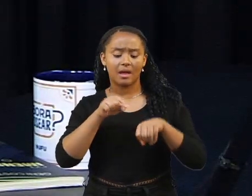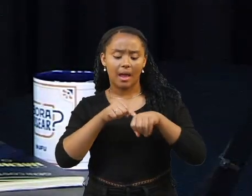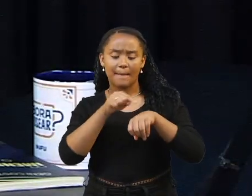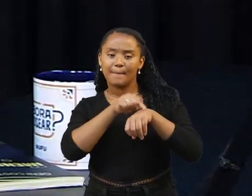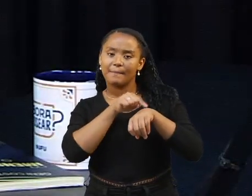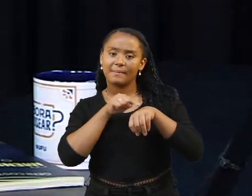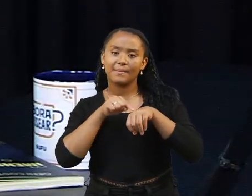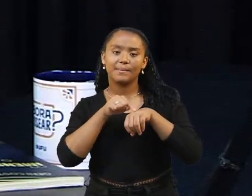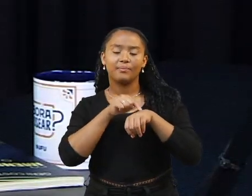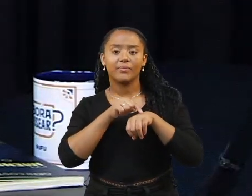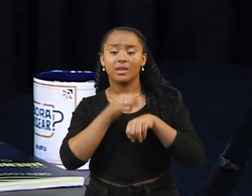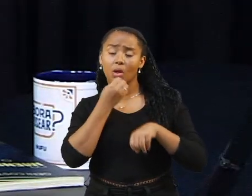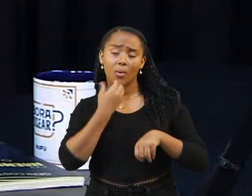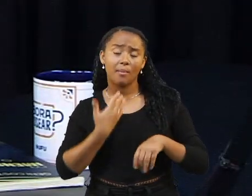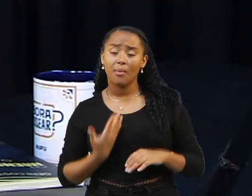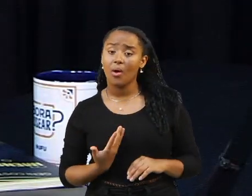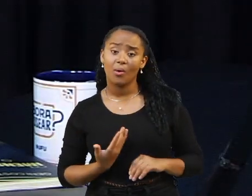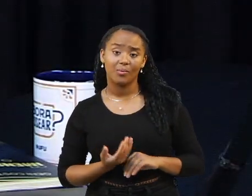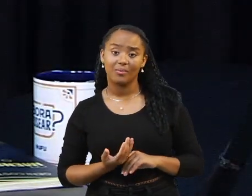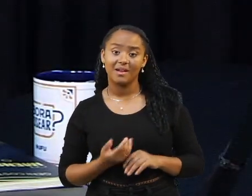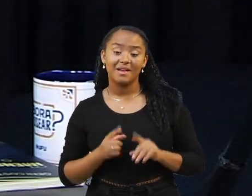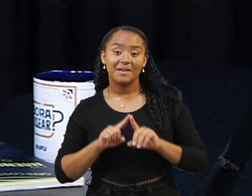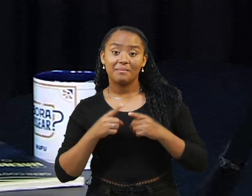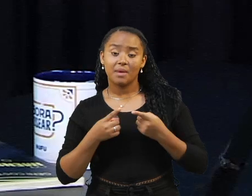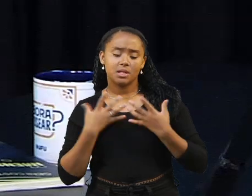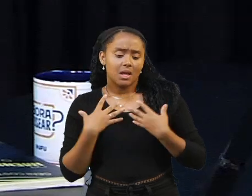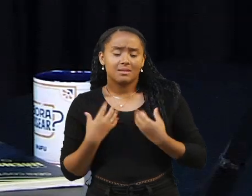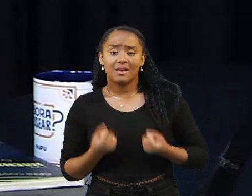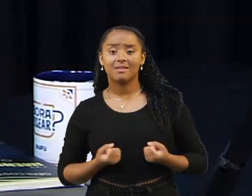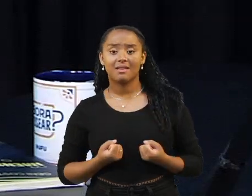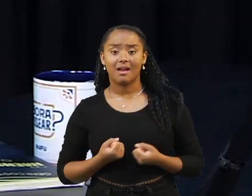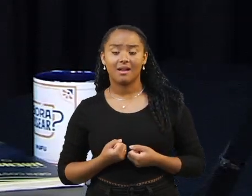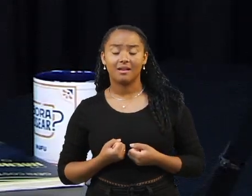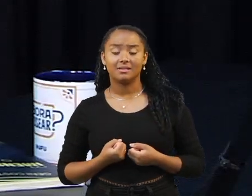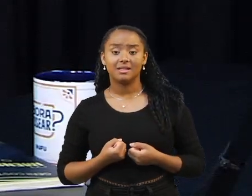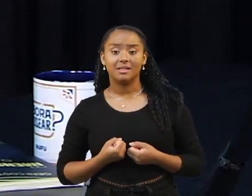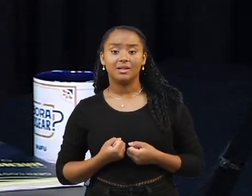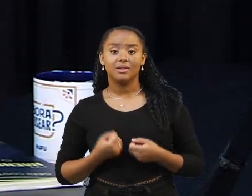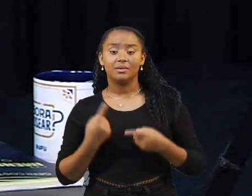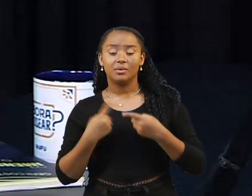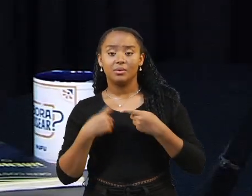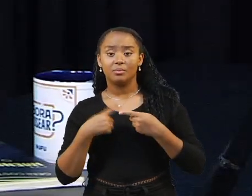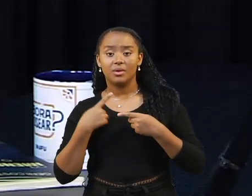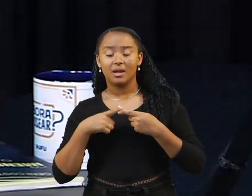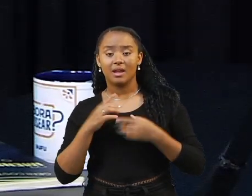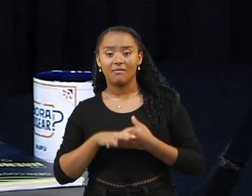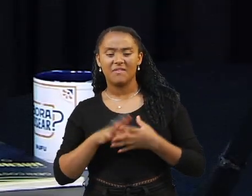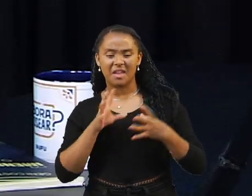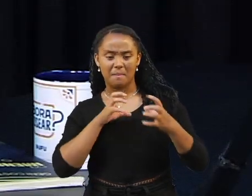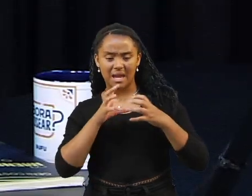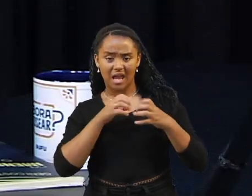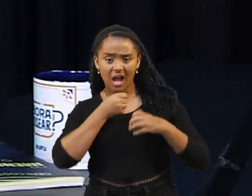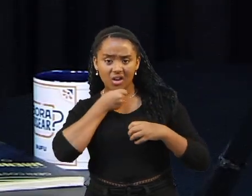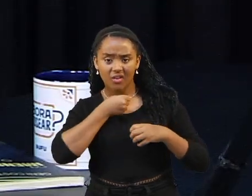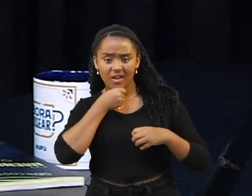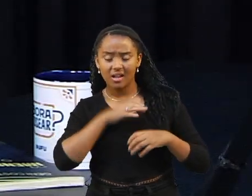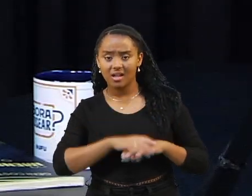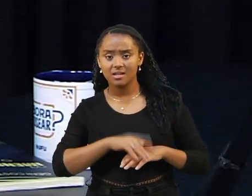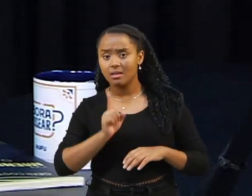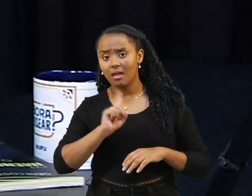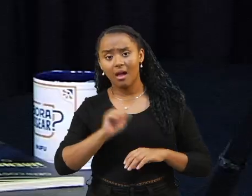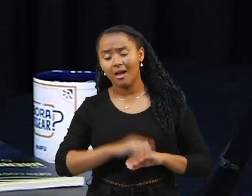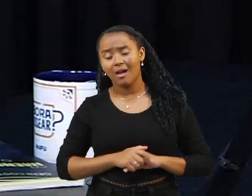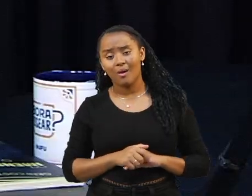mão pintada. Não, não é bom. Mas é isso, ou você ficar brigando com essa velhice e vai viver aí